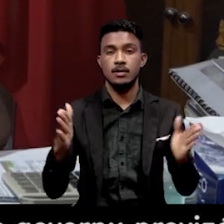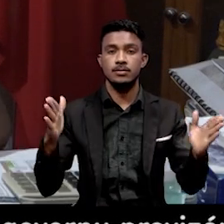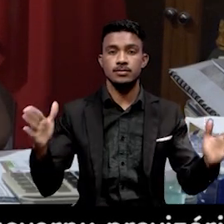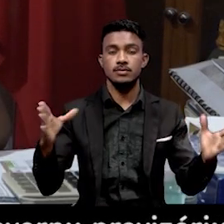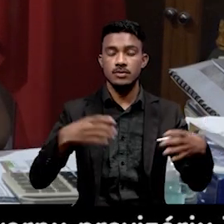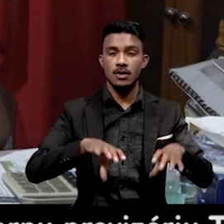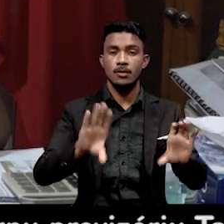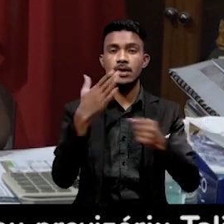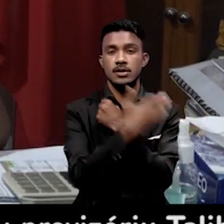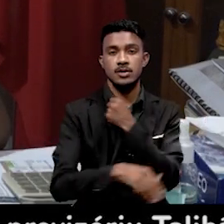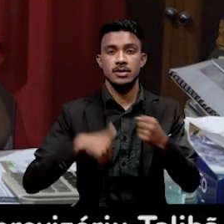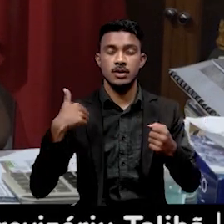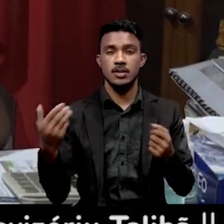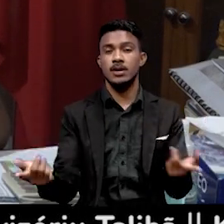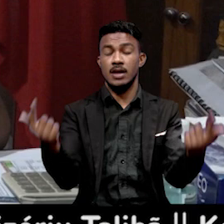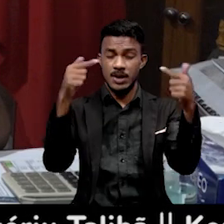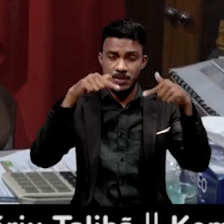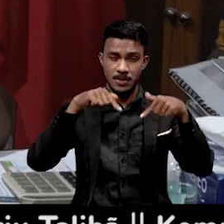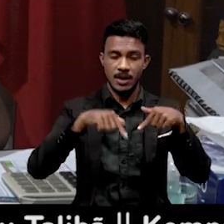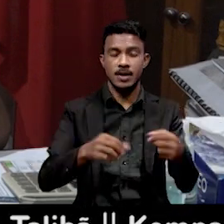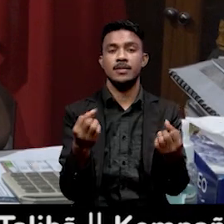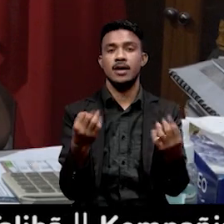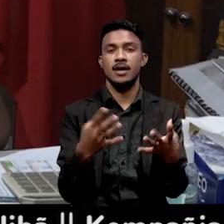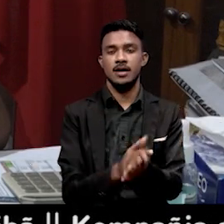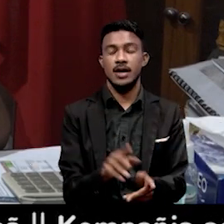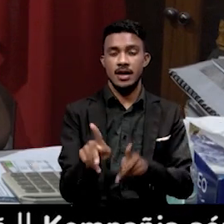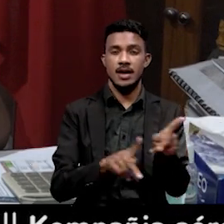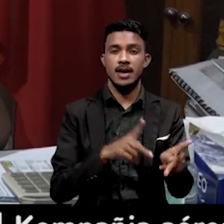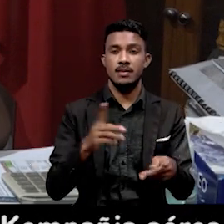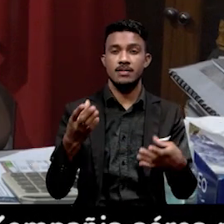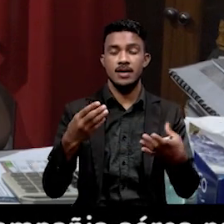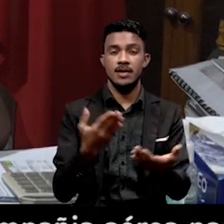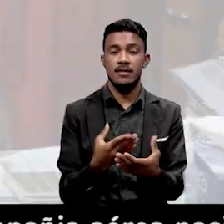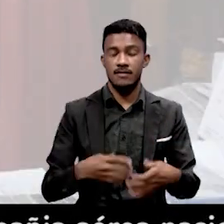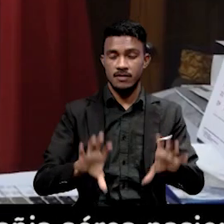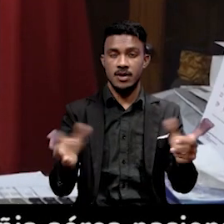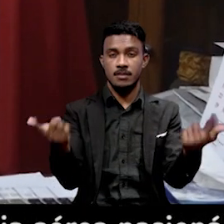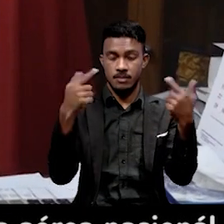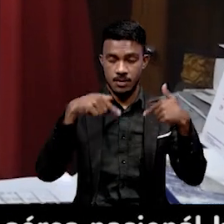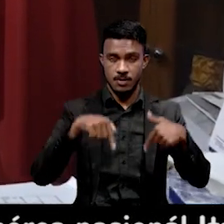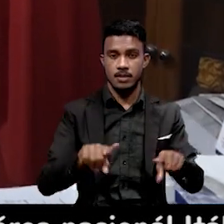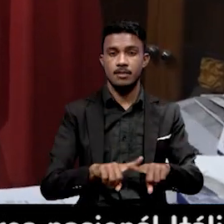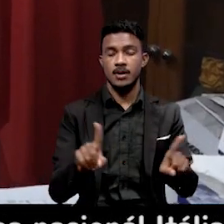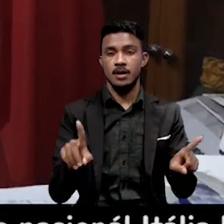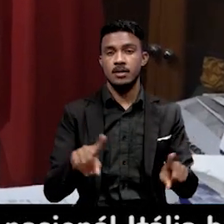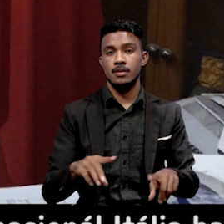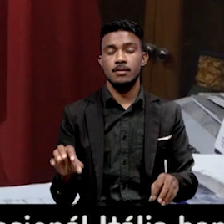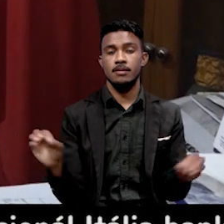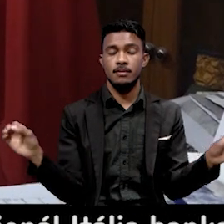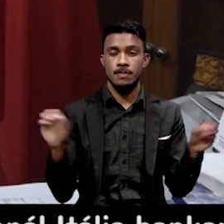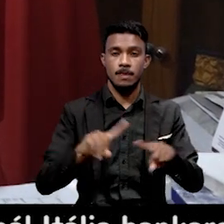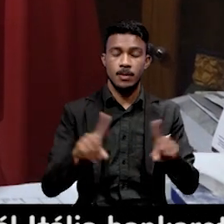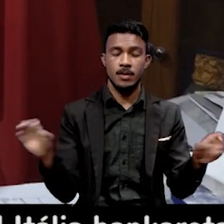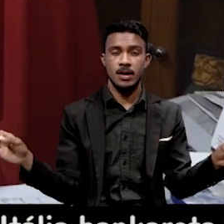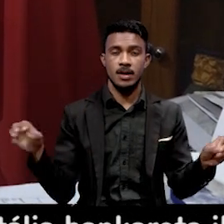e tá depende ali, nebe, tá mais uma barra ali, importação mais uma barra ali do que exportação. Mas bem, se agora está mais tu um ali, está mais